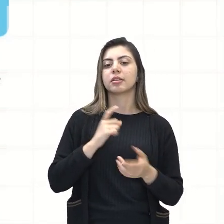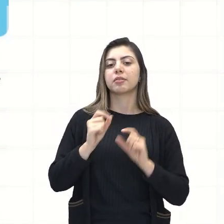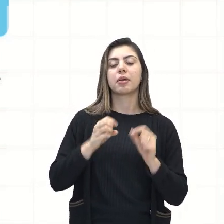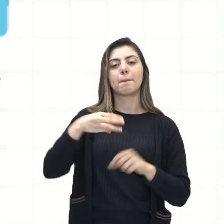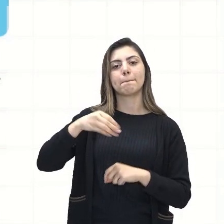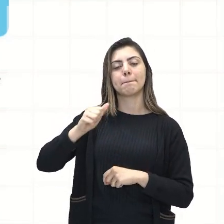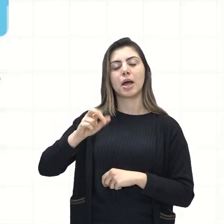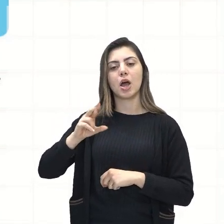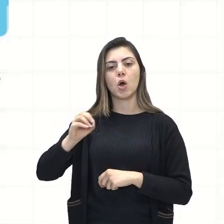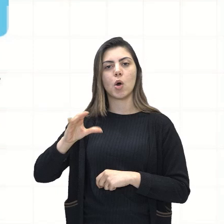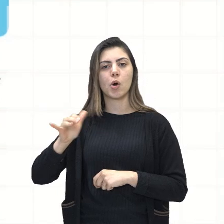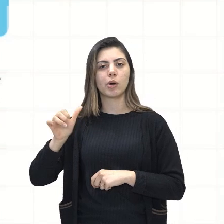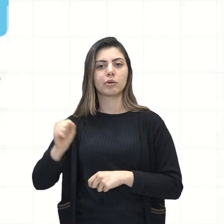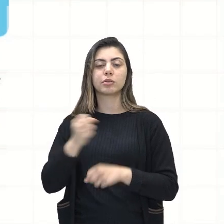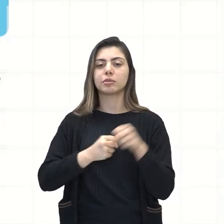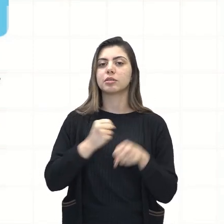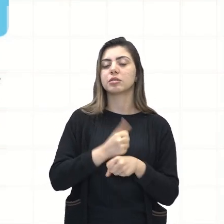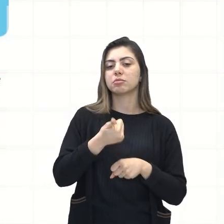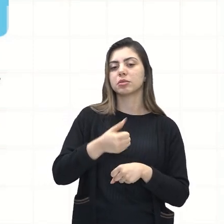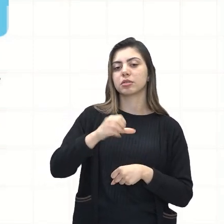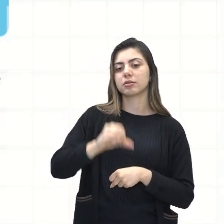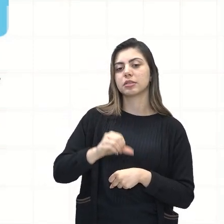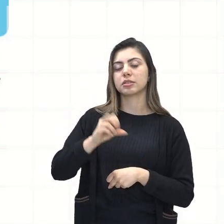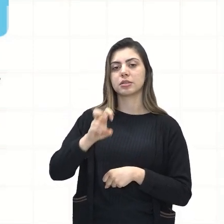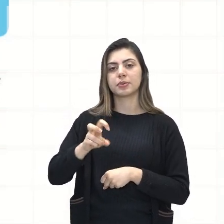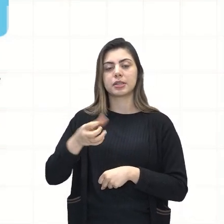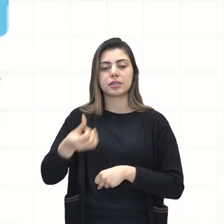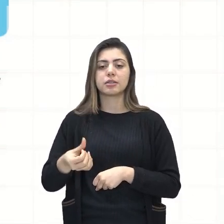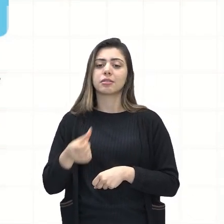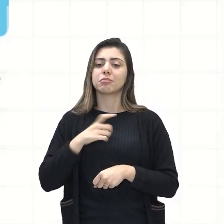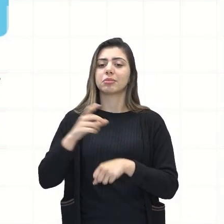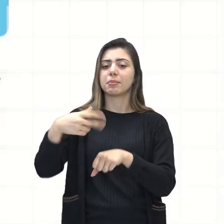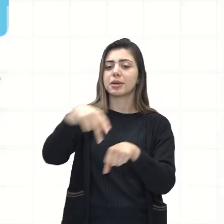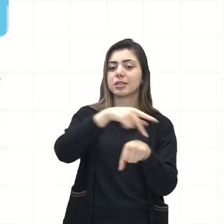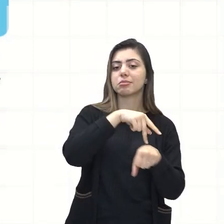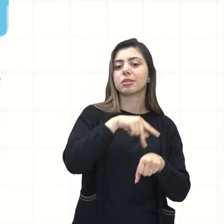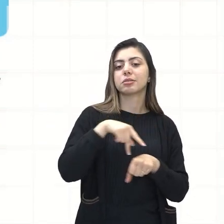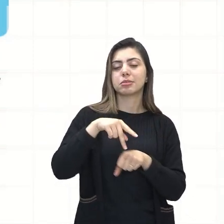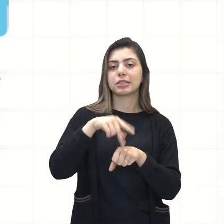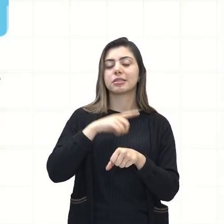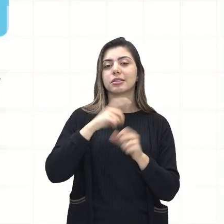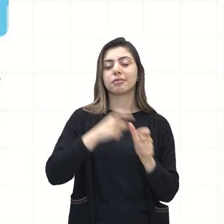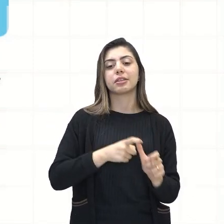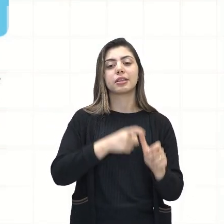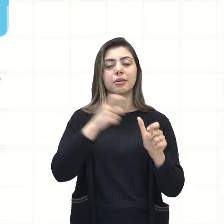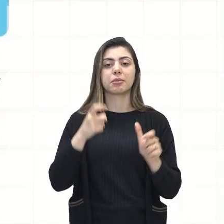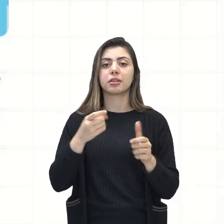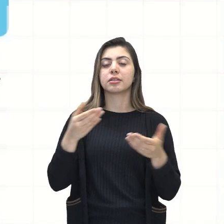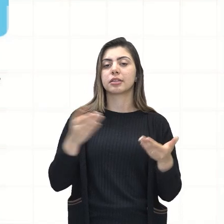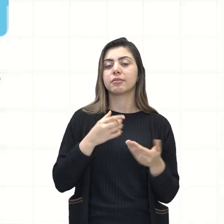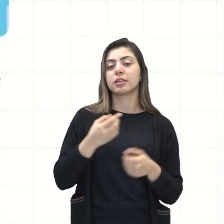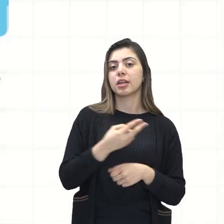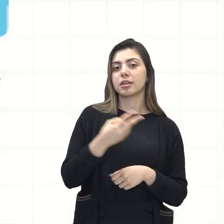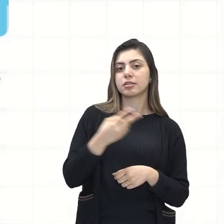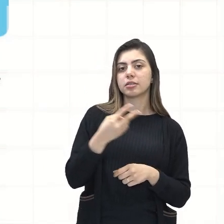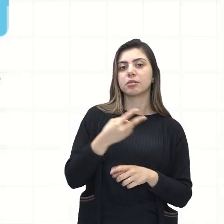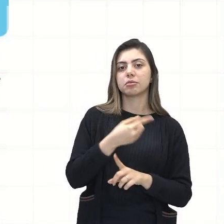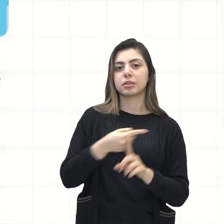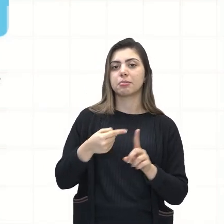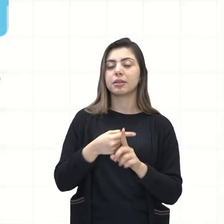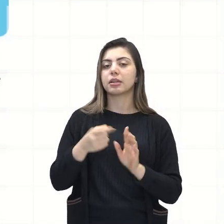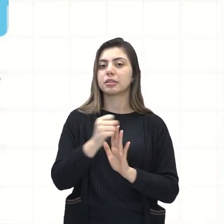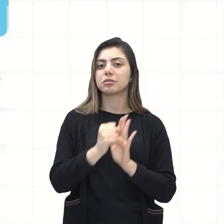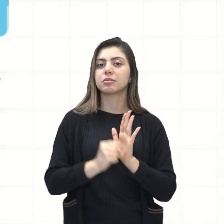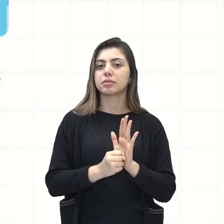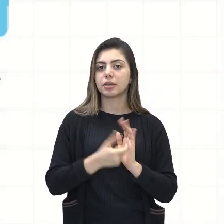de 1956 e outros países que também vão adquirir a sua independência na segunda metade do século XX,